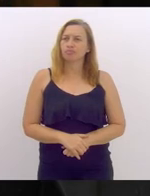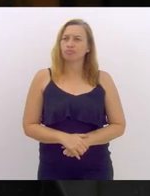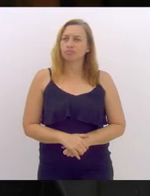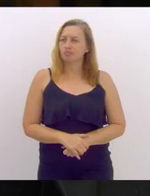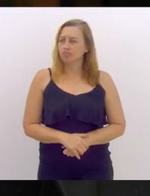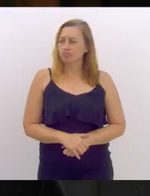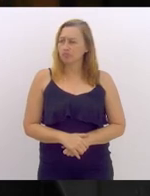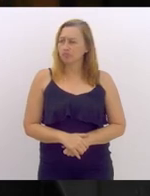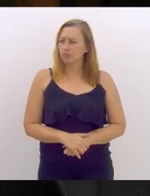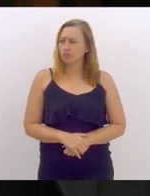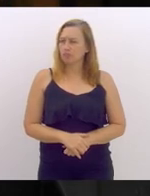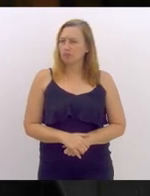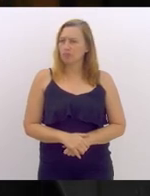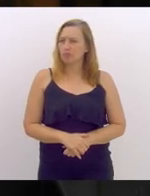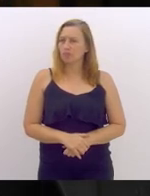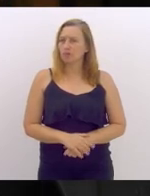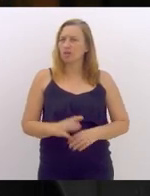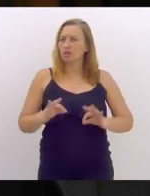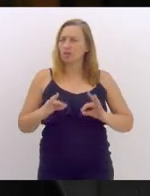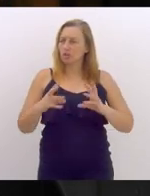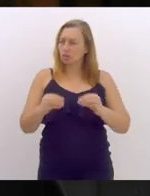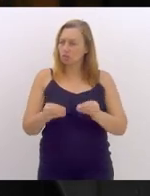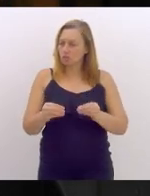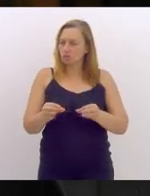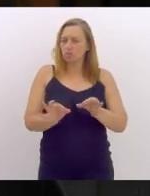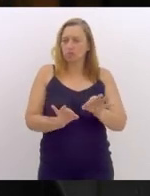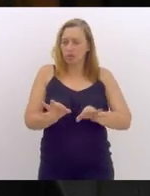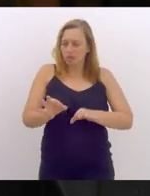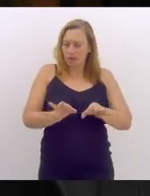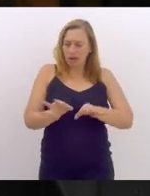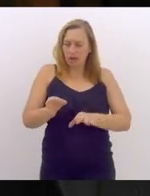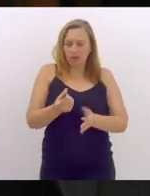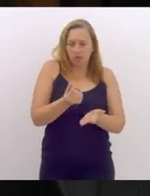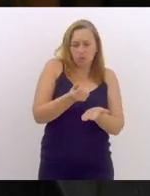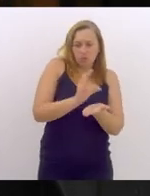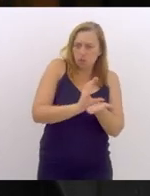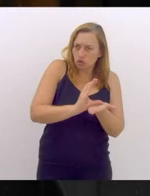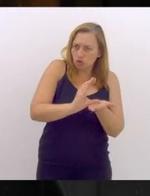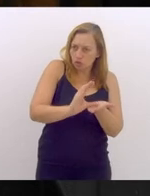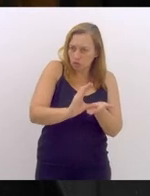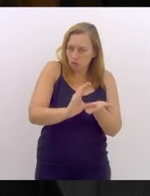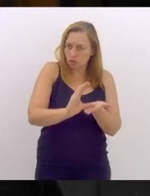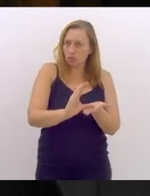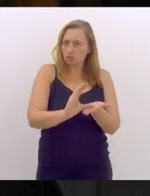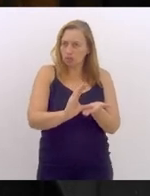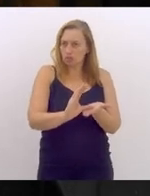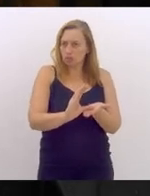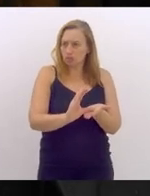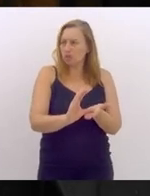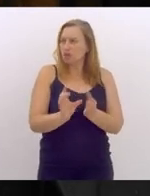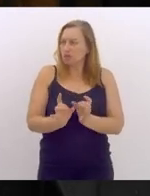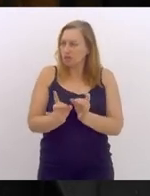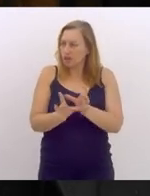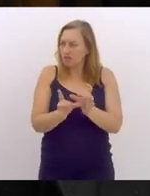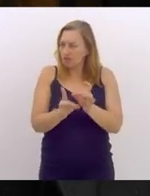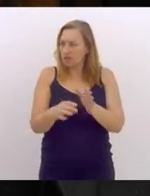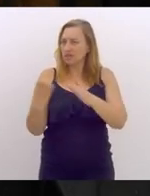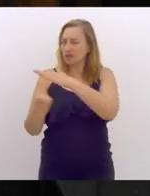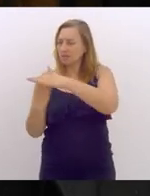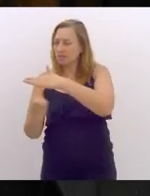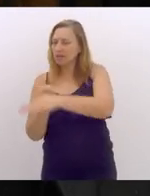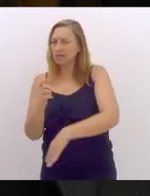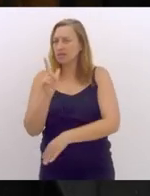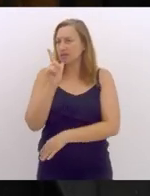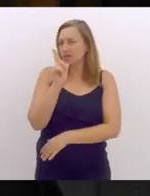tesourado com recursos oriundos da concessão da Cedae a